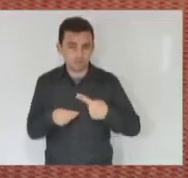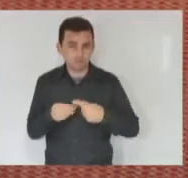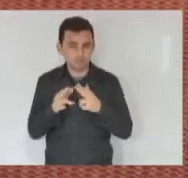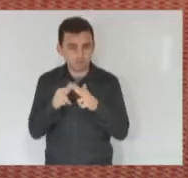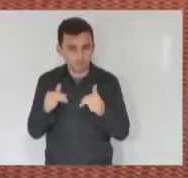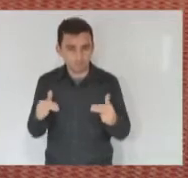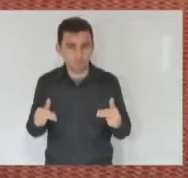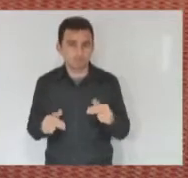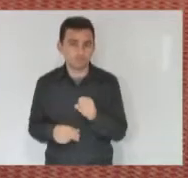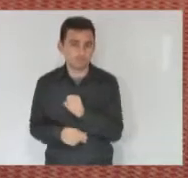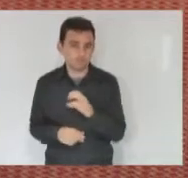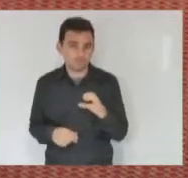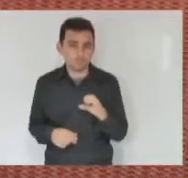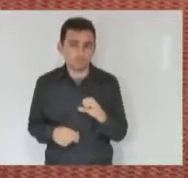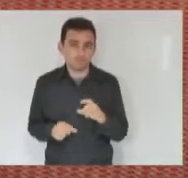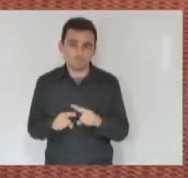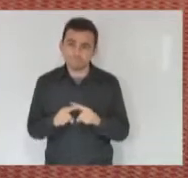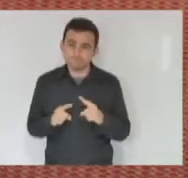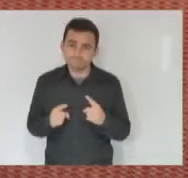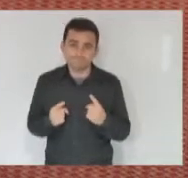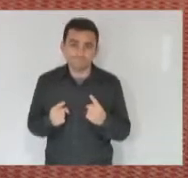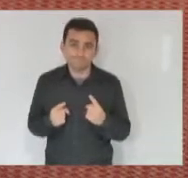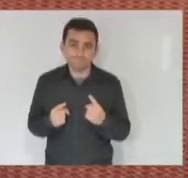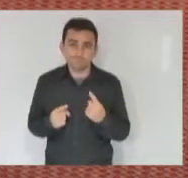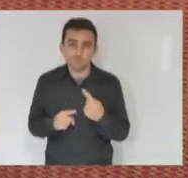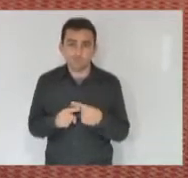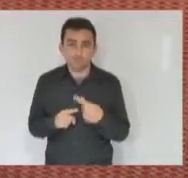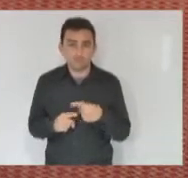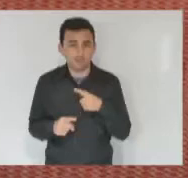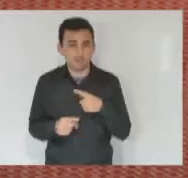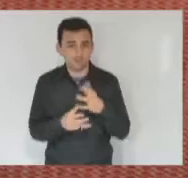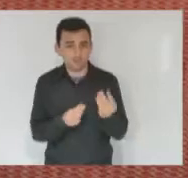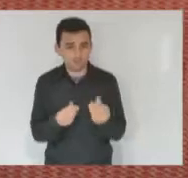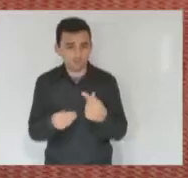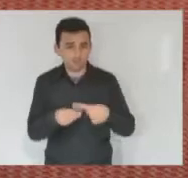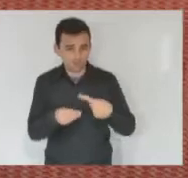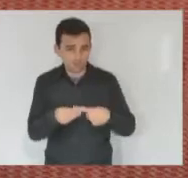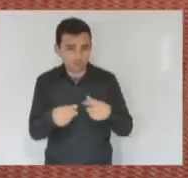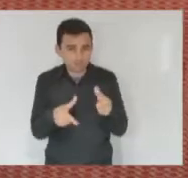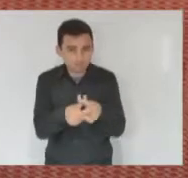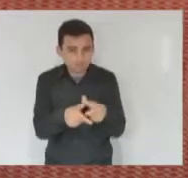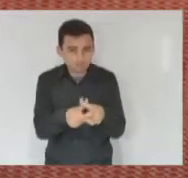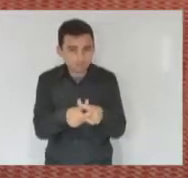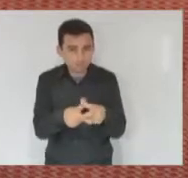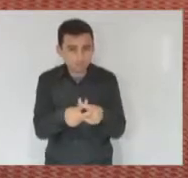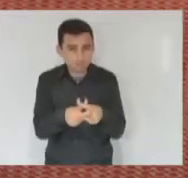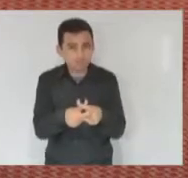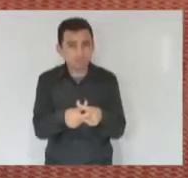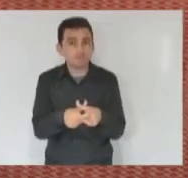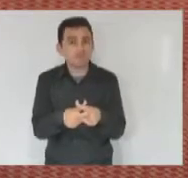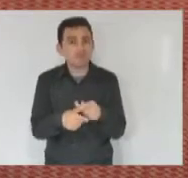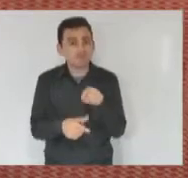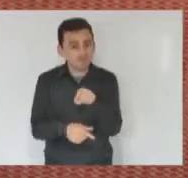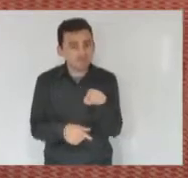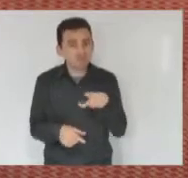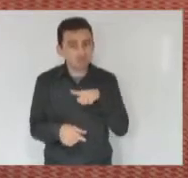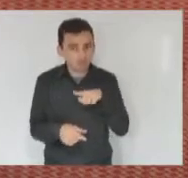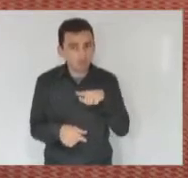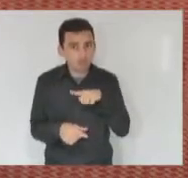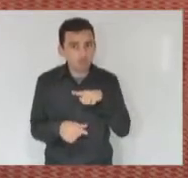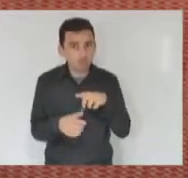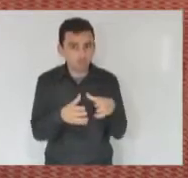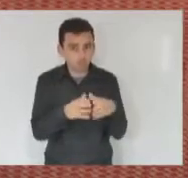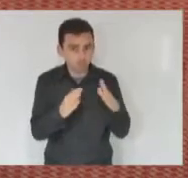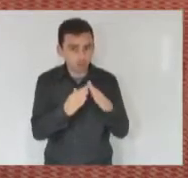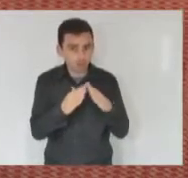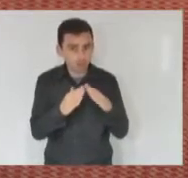Santa Catarina, tendo em vista que tem cidades que são menores ainda do que esse próprio bairro e possui um batalhão, e um